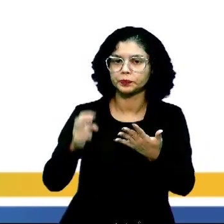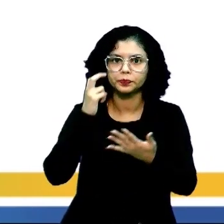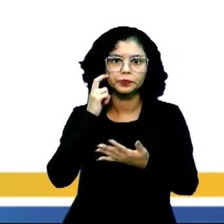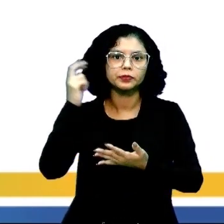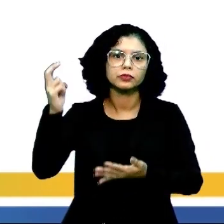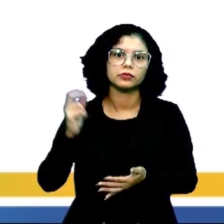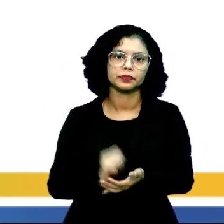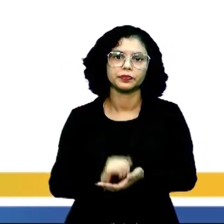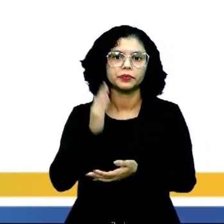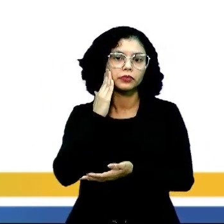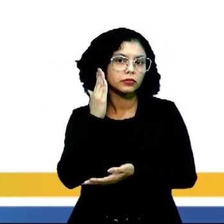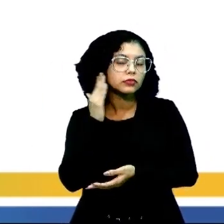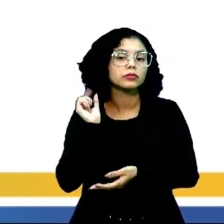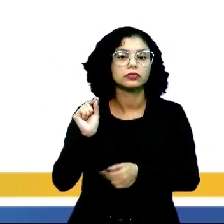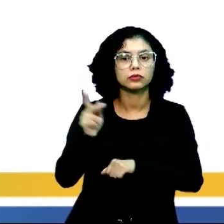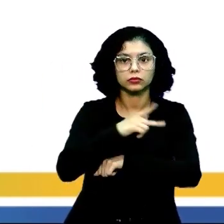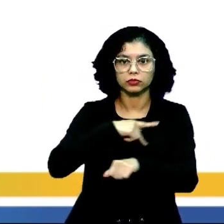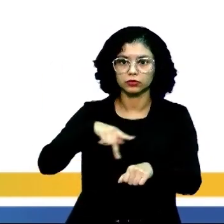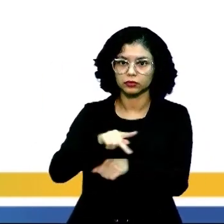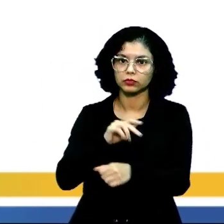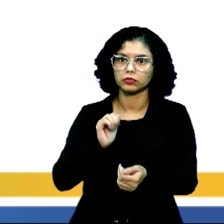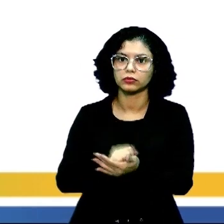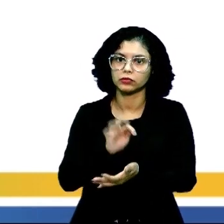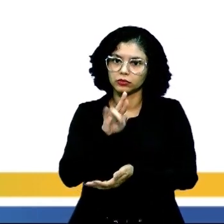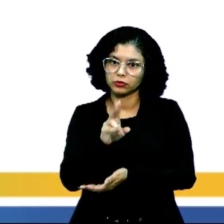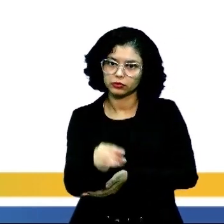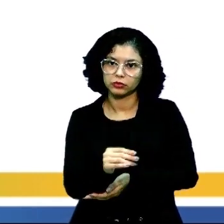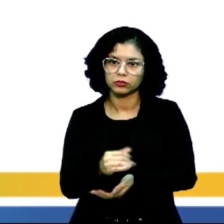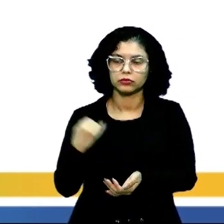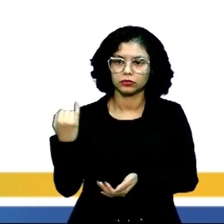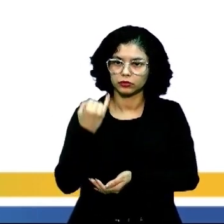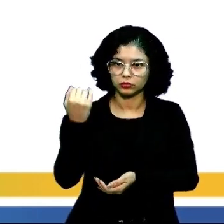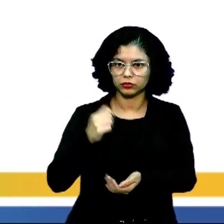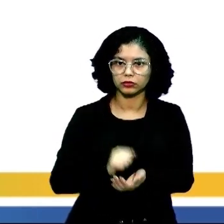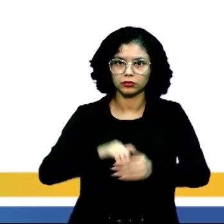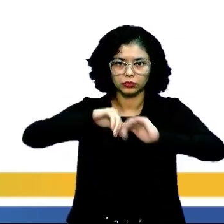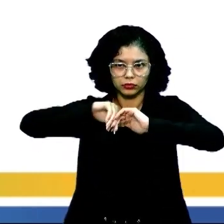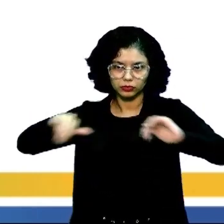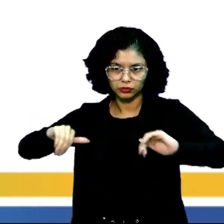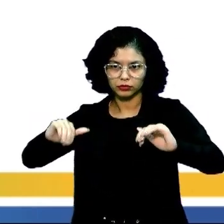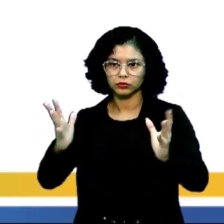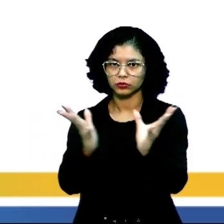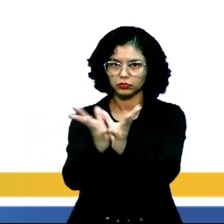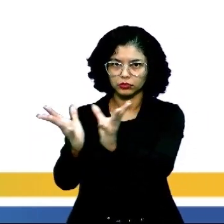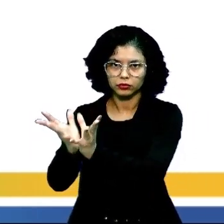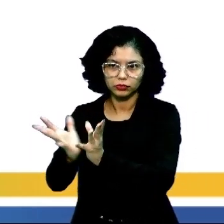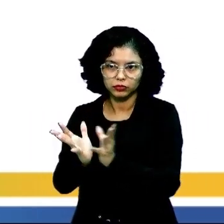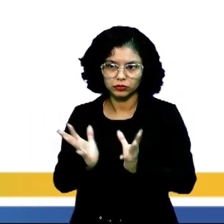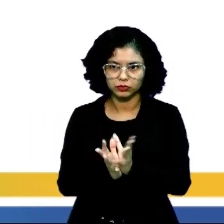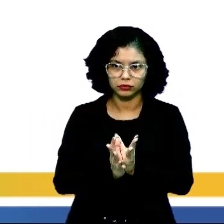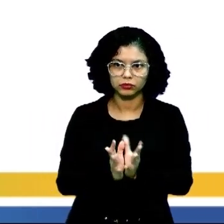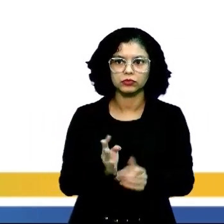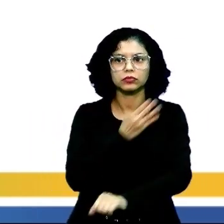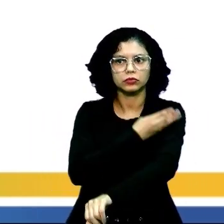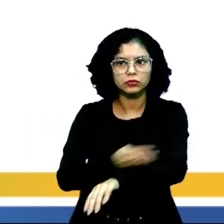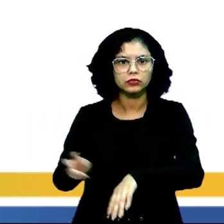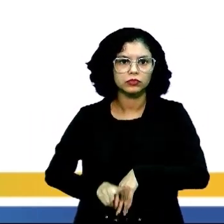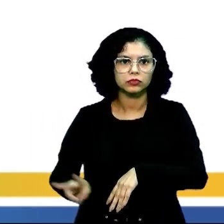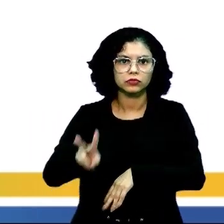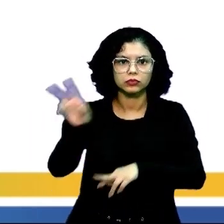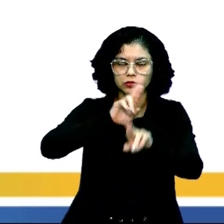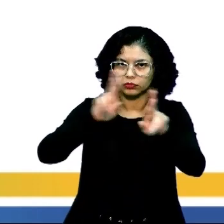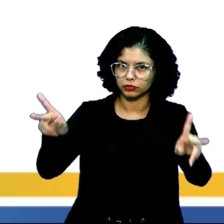multiculturalismo entende o país como uma entidade dividida em comunidades com costumes